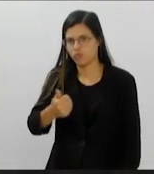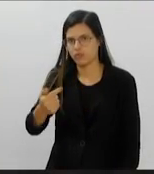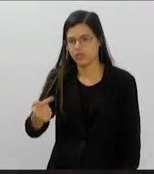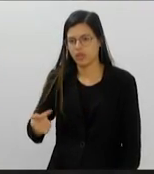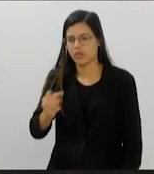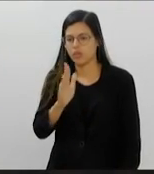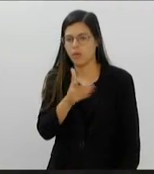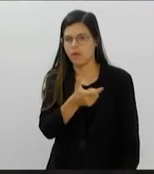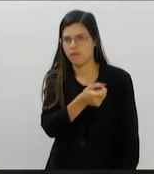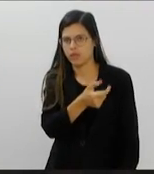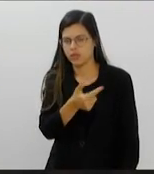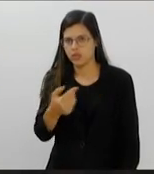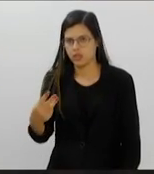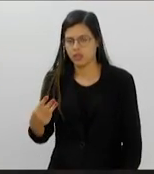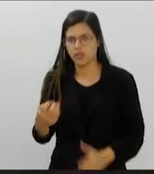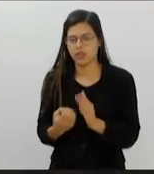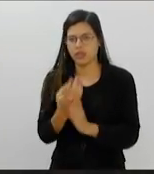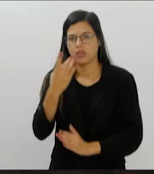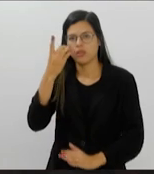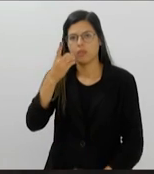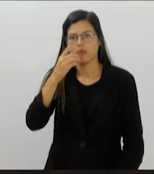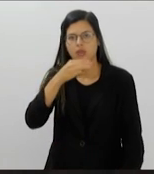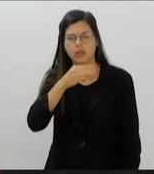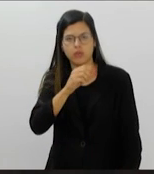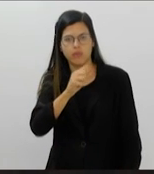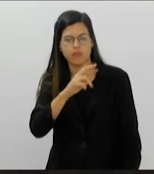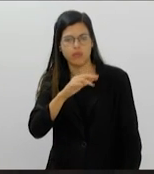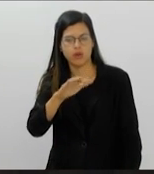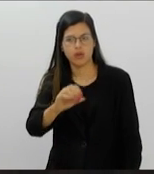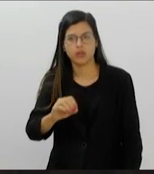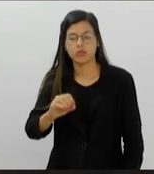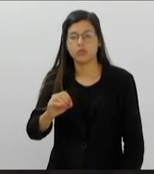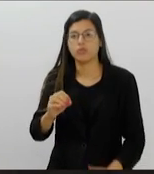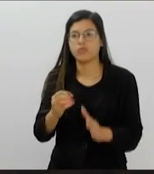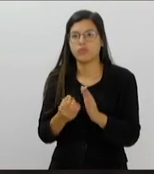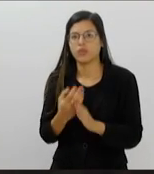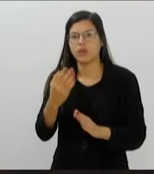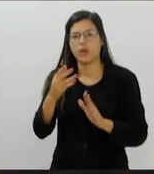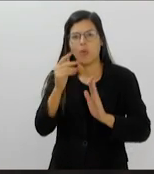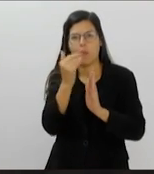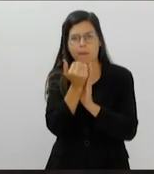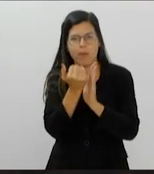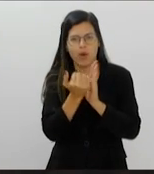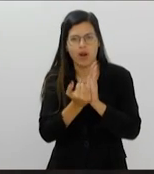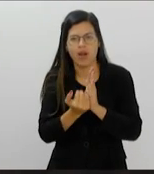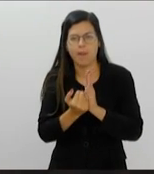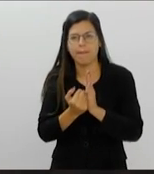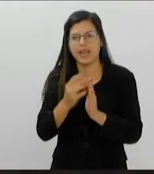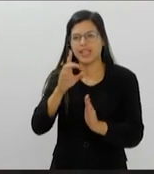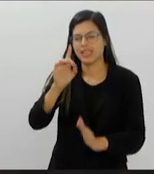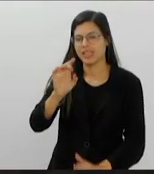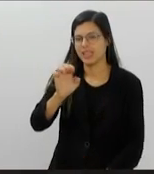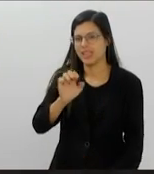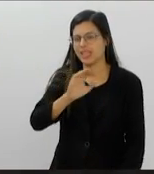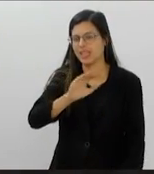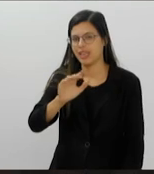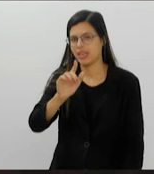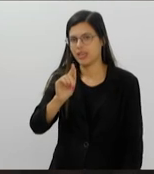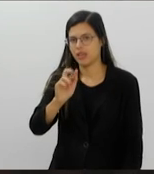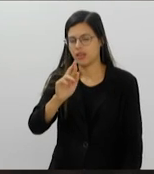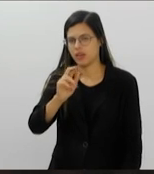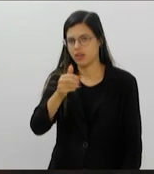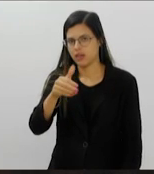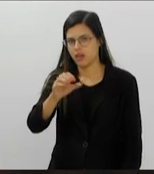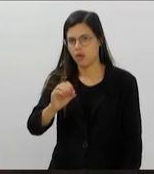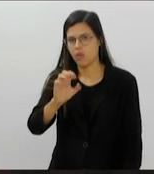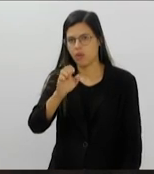2023, de autoria do deputado Márcio Canella, que cria o programa de grão em grão para a implementação de políticas de